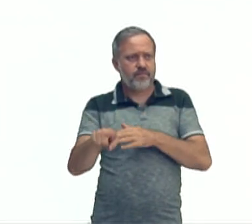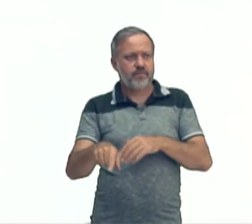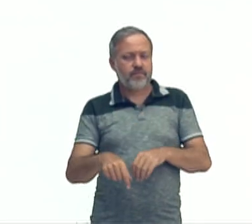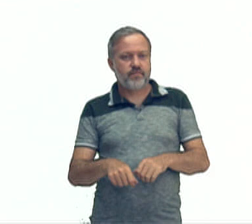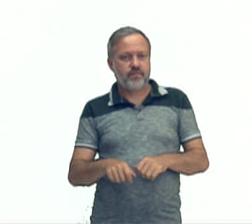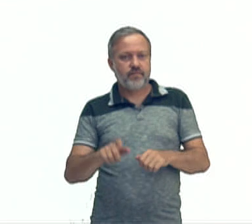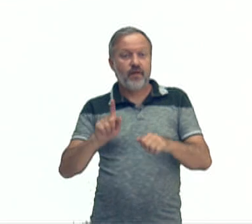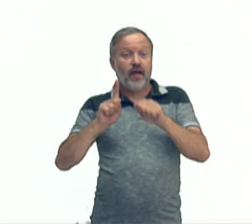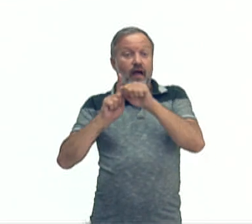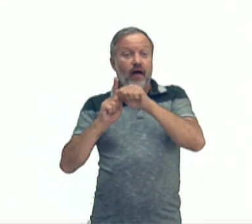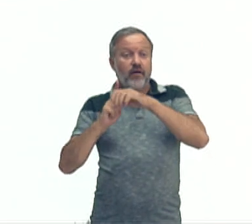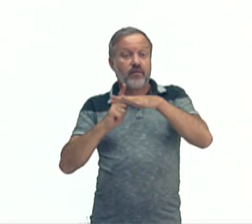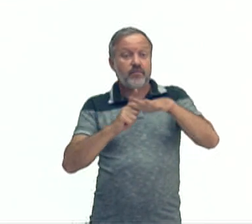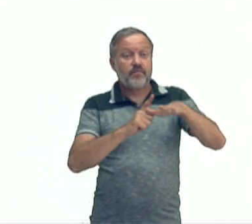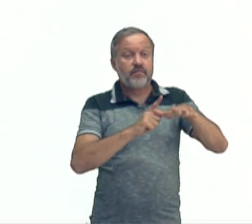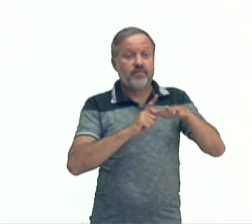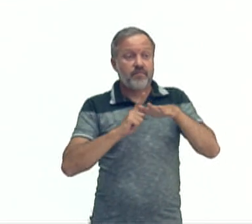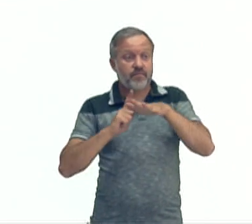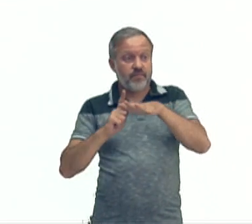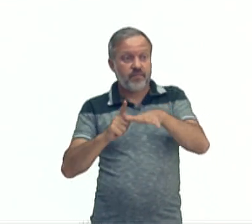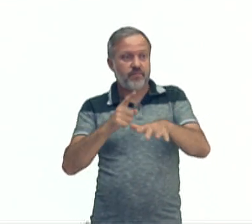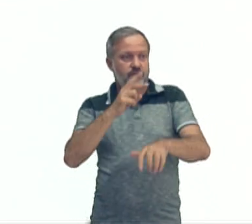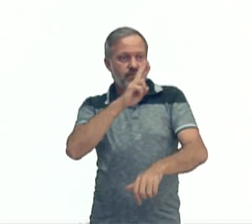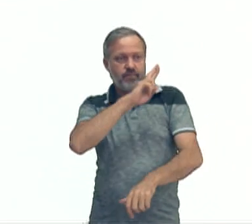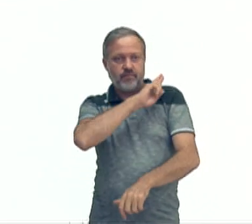A demografia é a grande